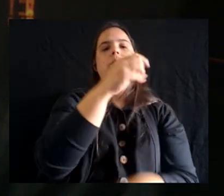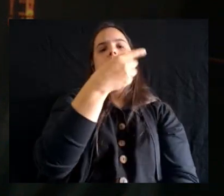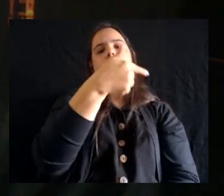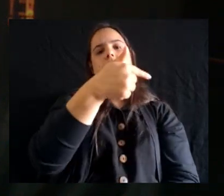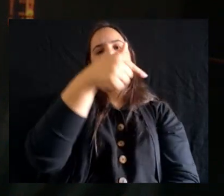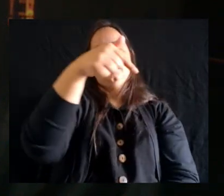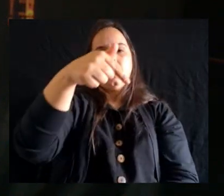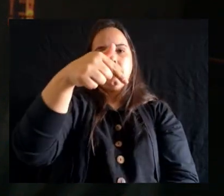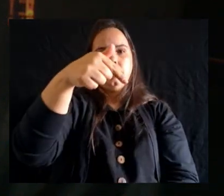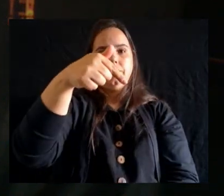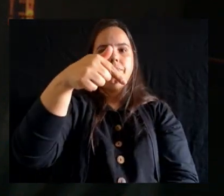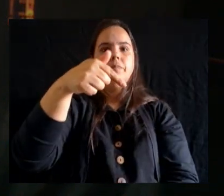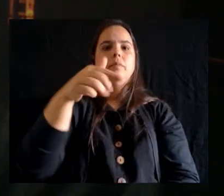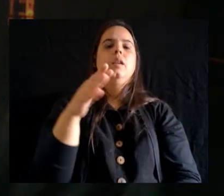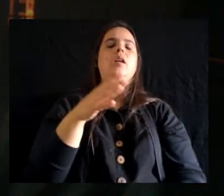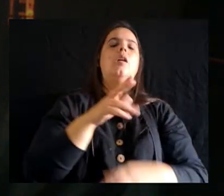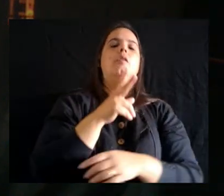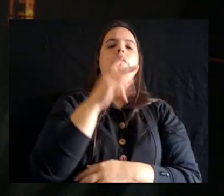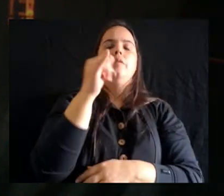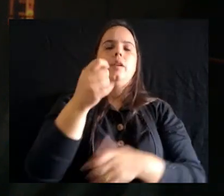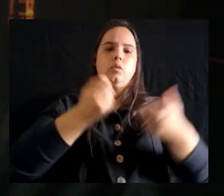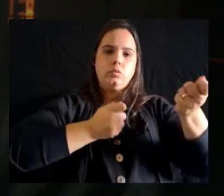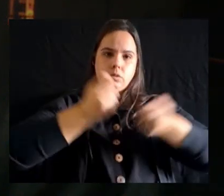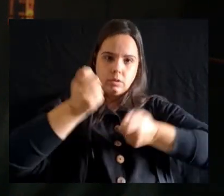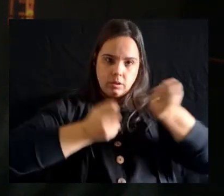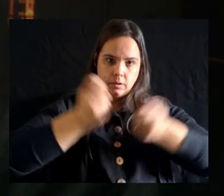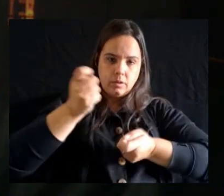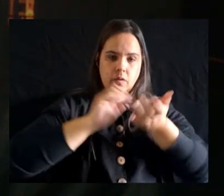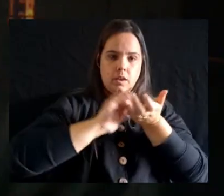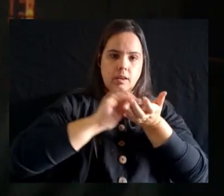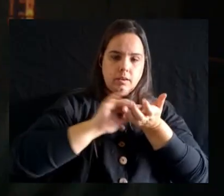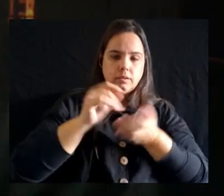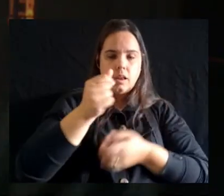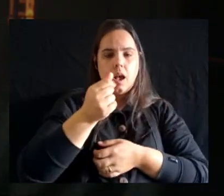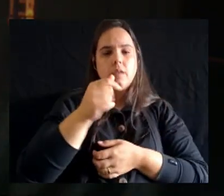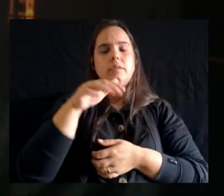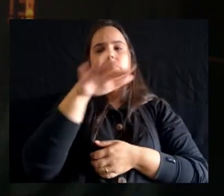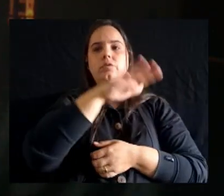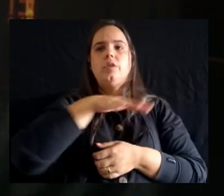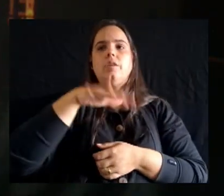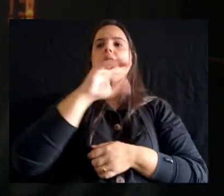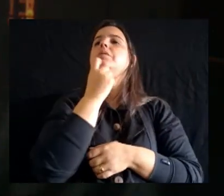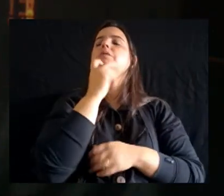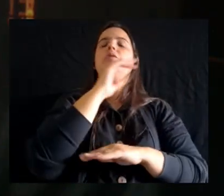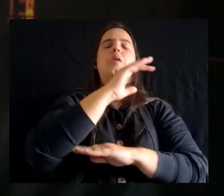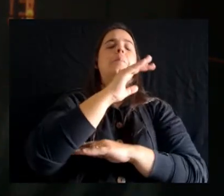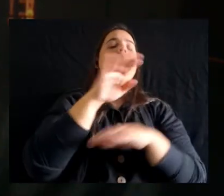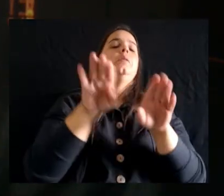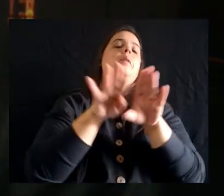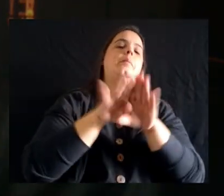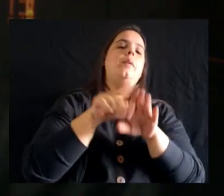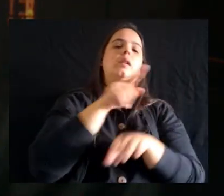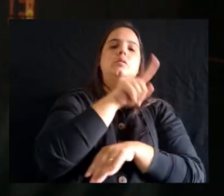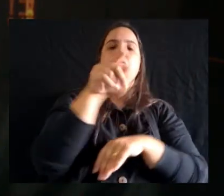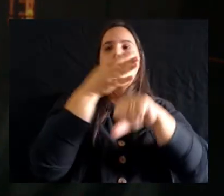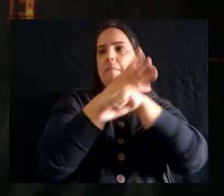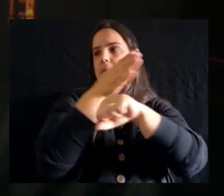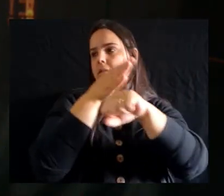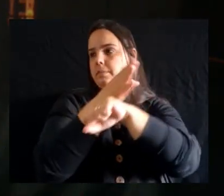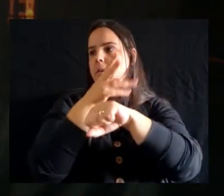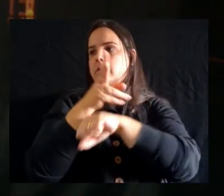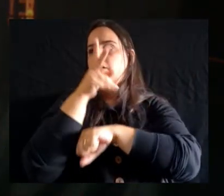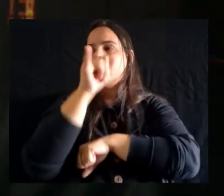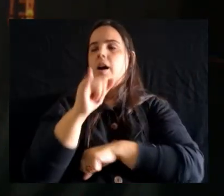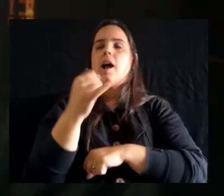pela Comissão de Finanças e Orçamento da Câmara de Campinas. A sua participação vai ajudar a definir os rumos dos